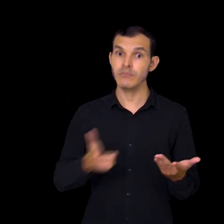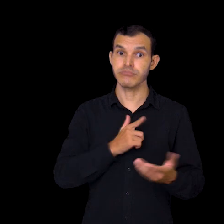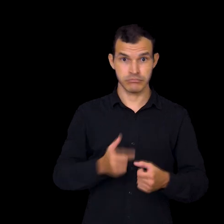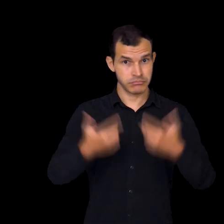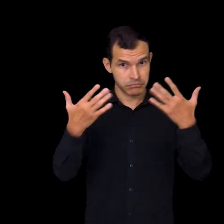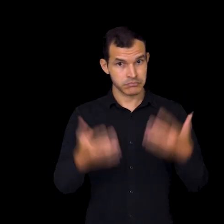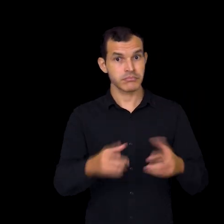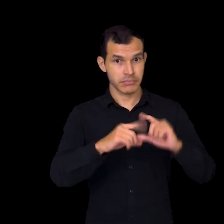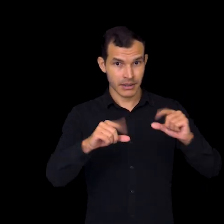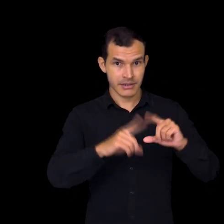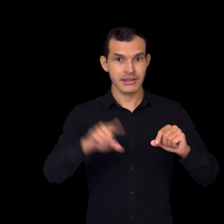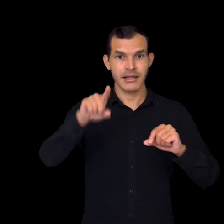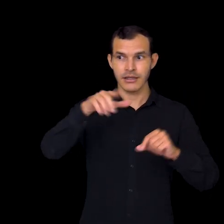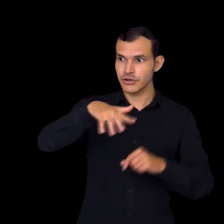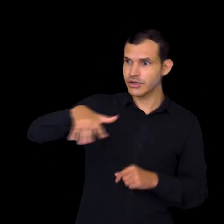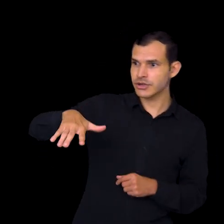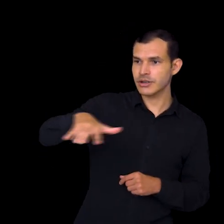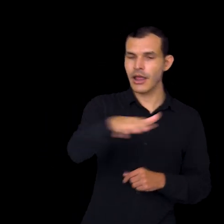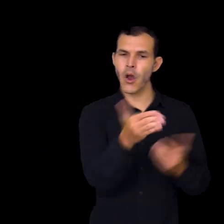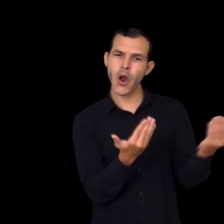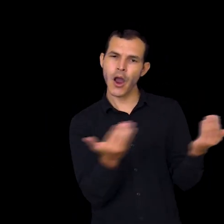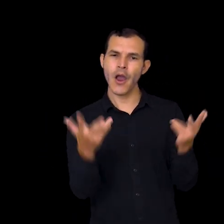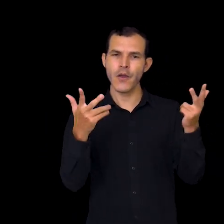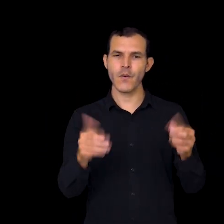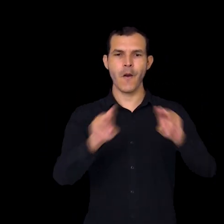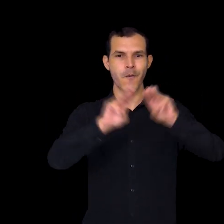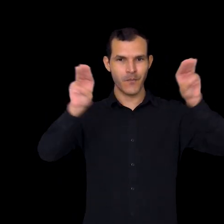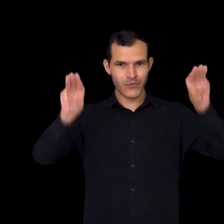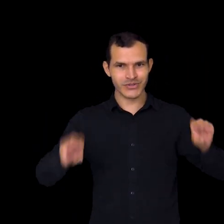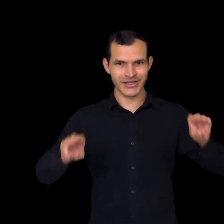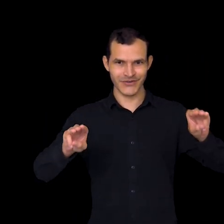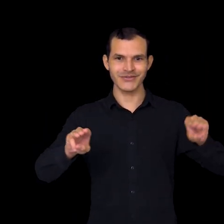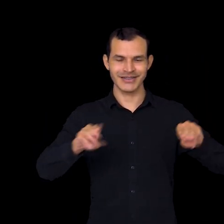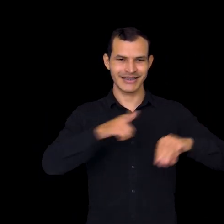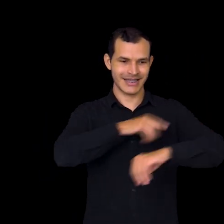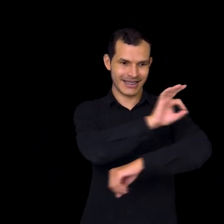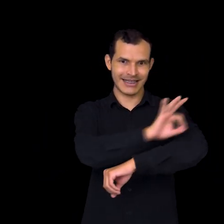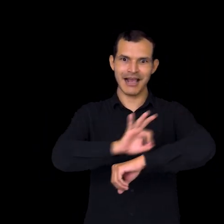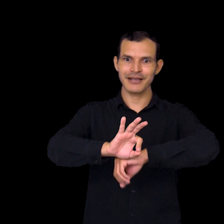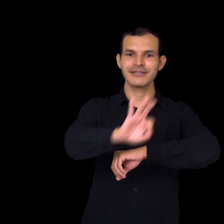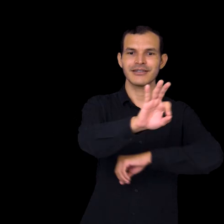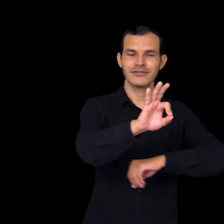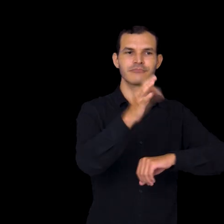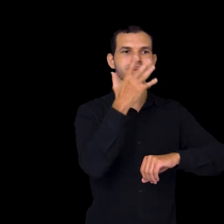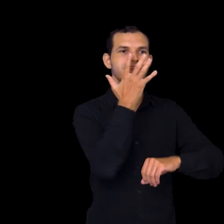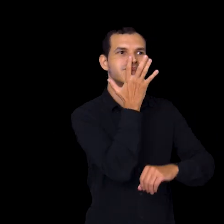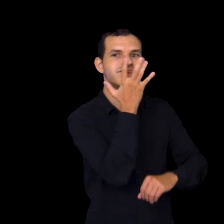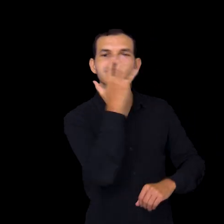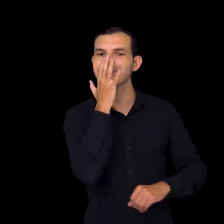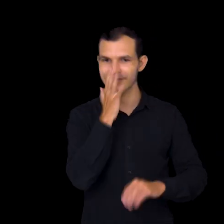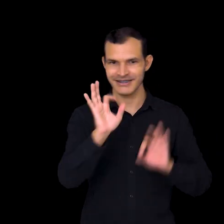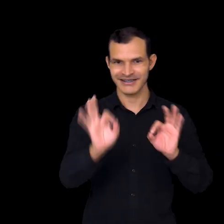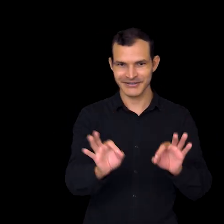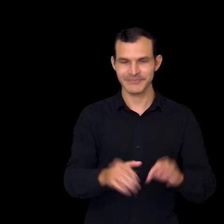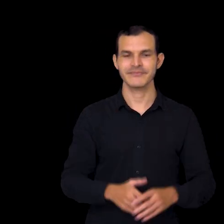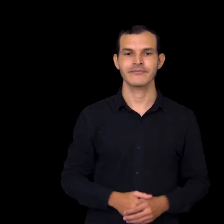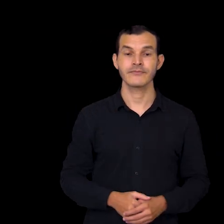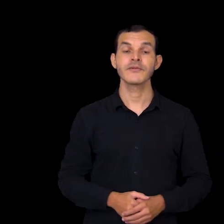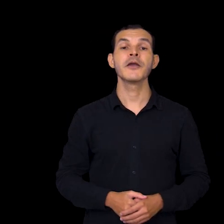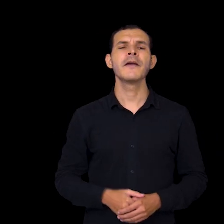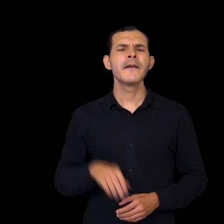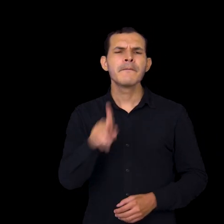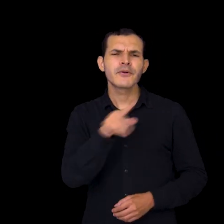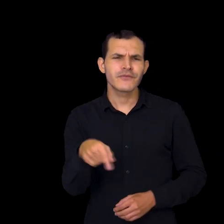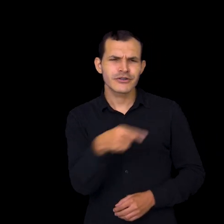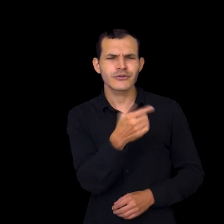a capital em si, é um museu de arquitetura a céu aberto. Céu né? aberto. Professor, você me corrige se eu errar seu